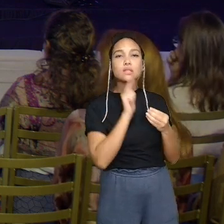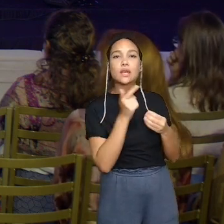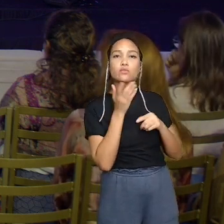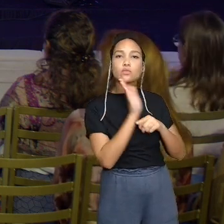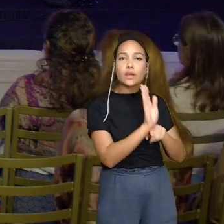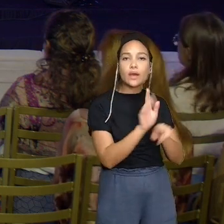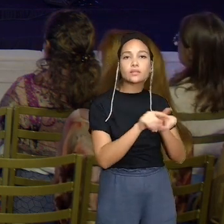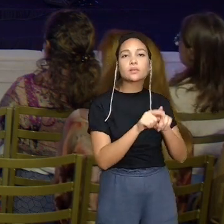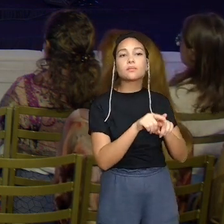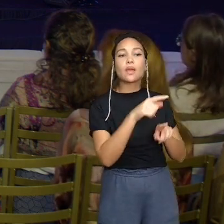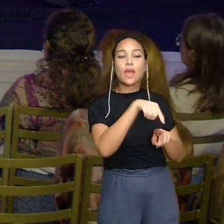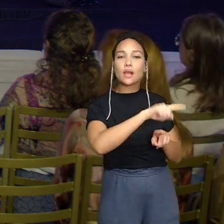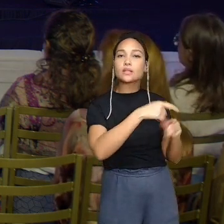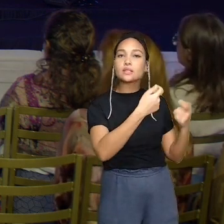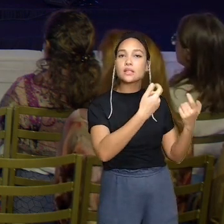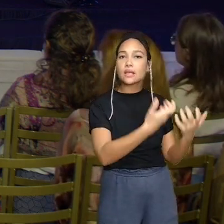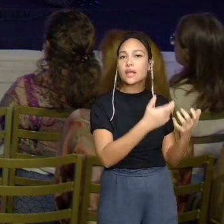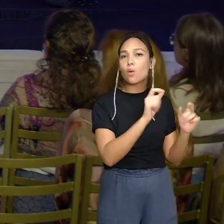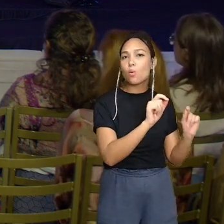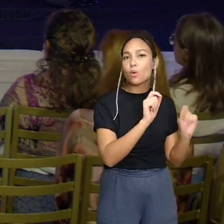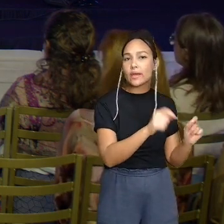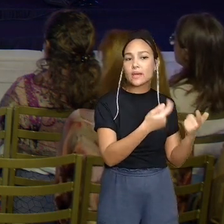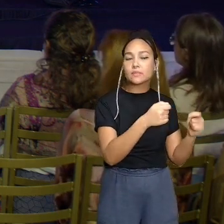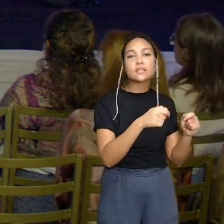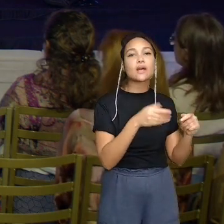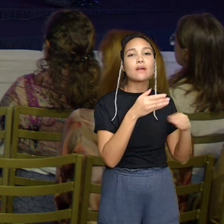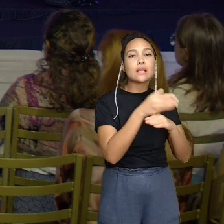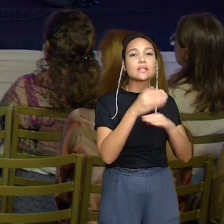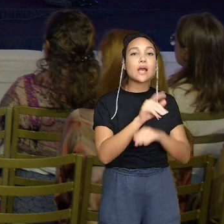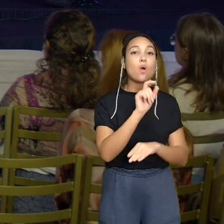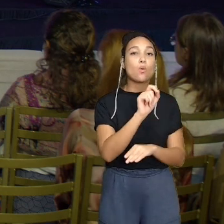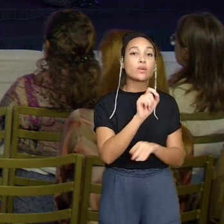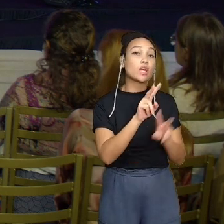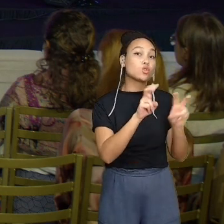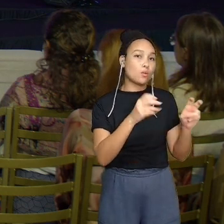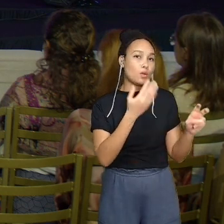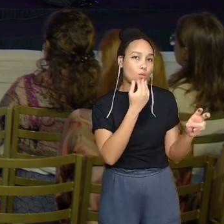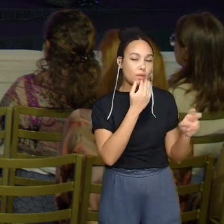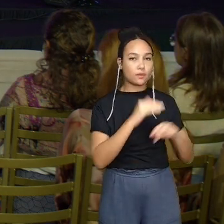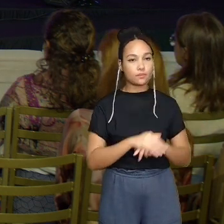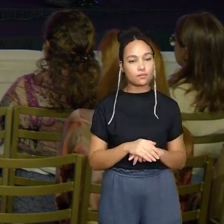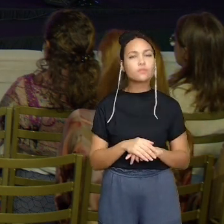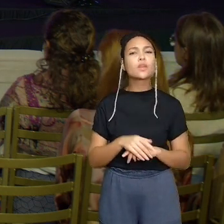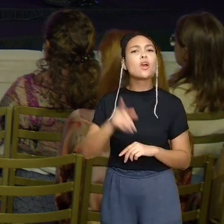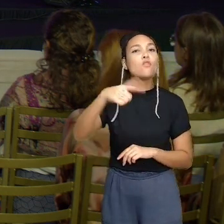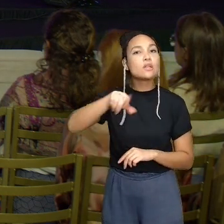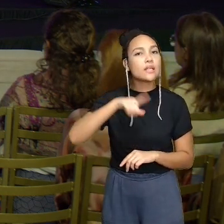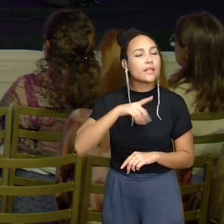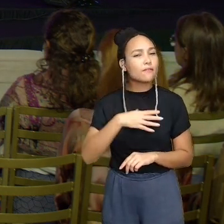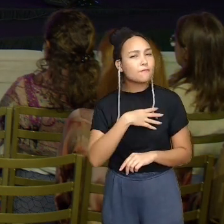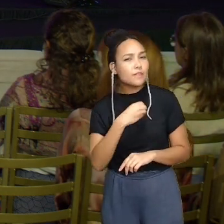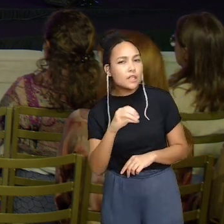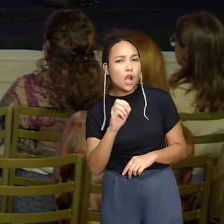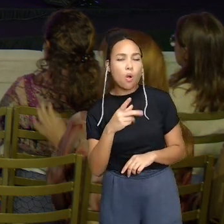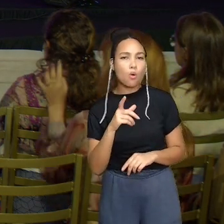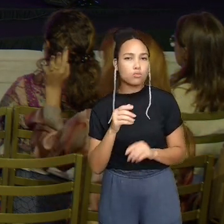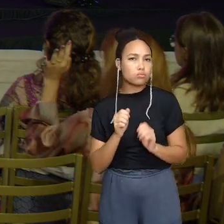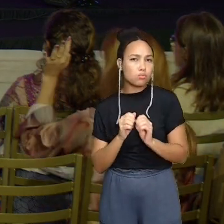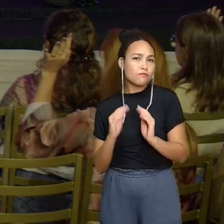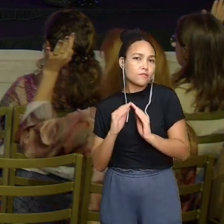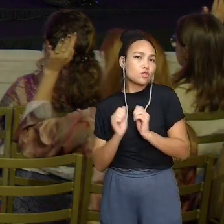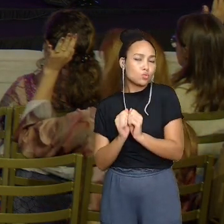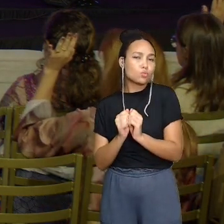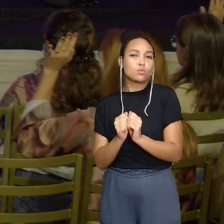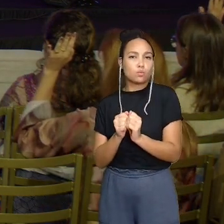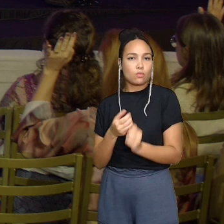e necessitavam ter acesso em relação à alimentação. Alguém aqui tem filho ou convive com criança, um sobrinho, alguma...